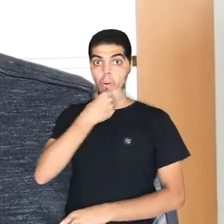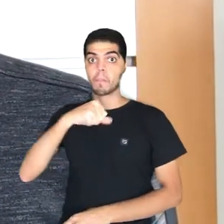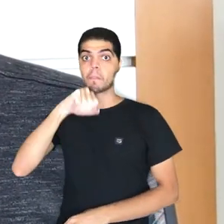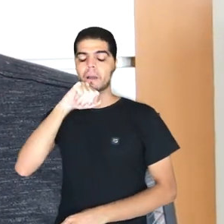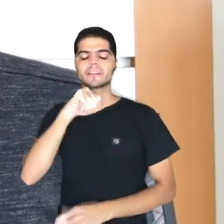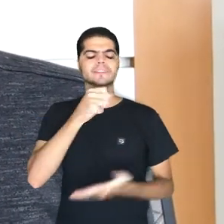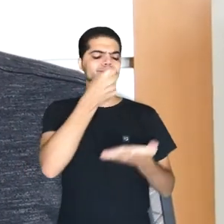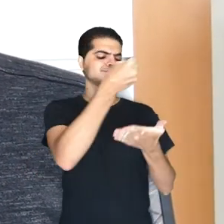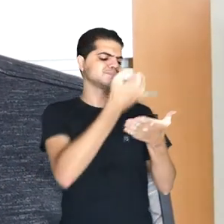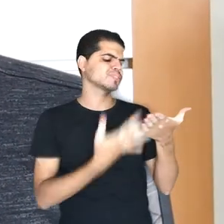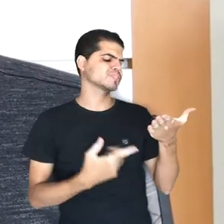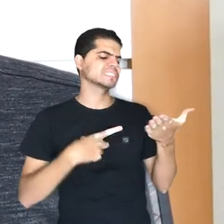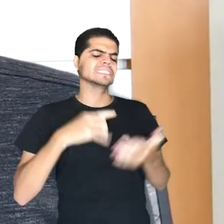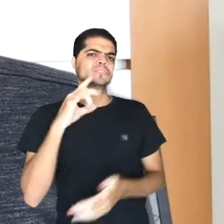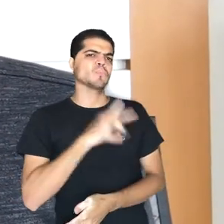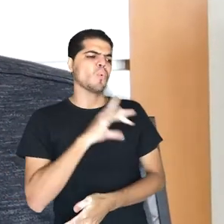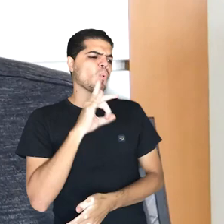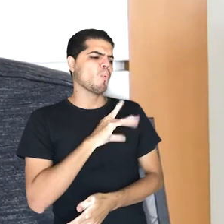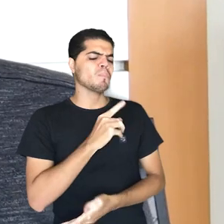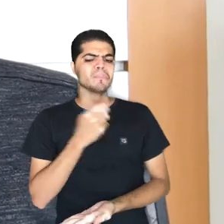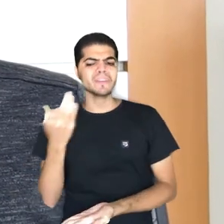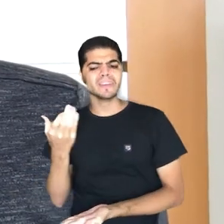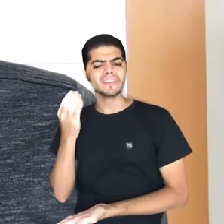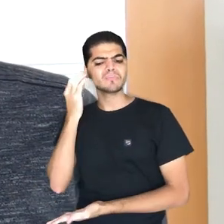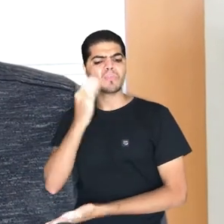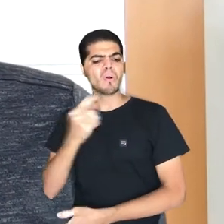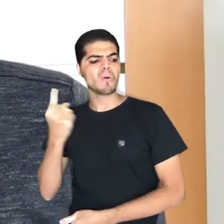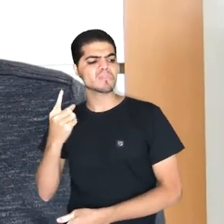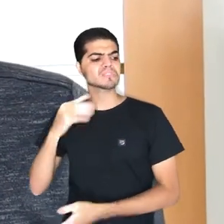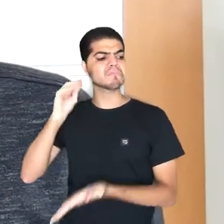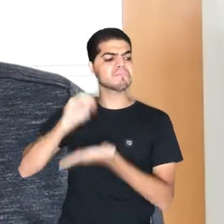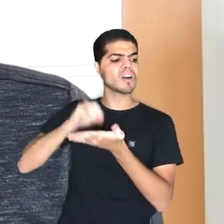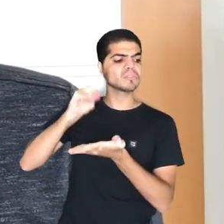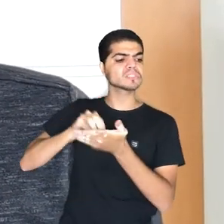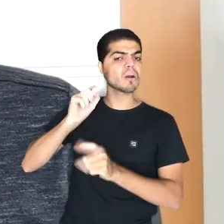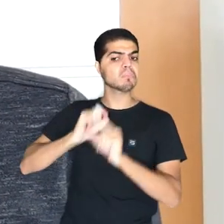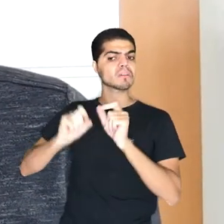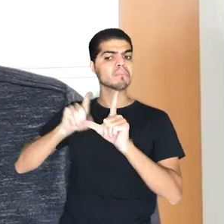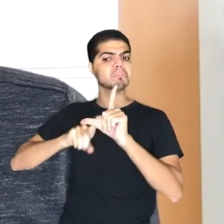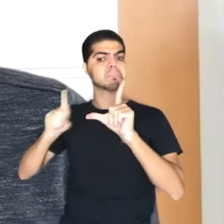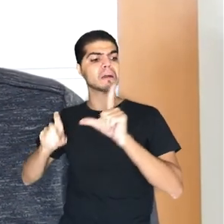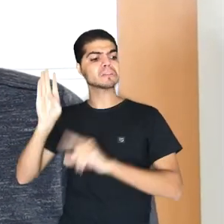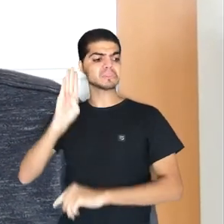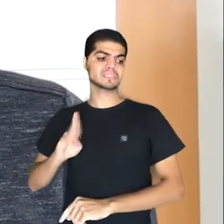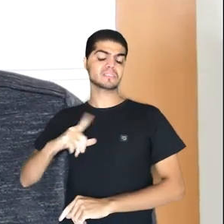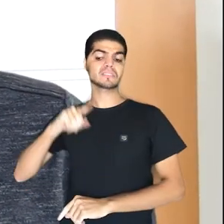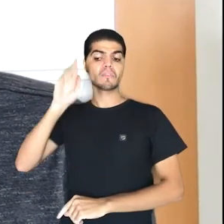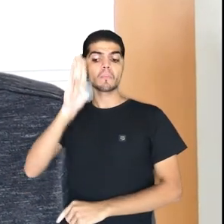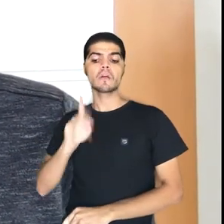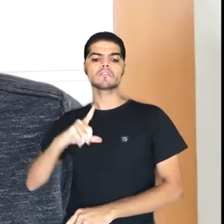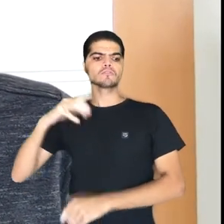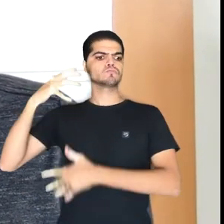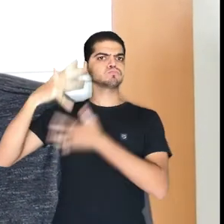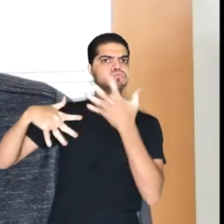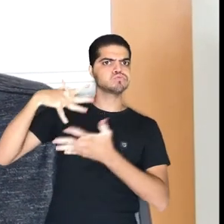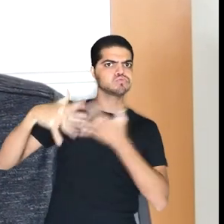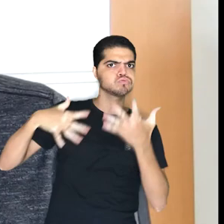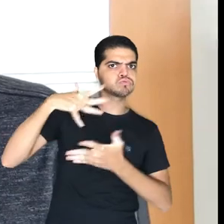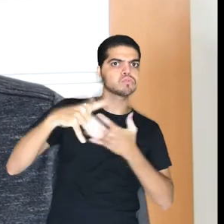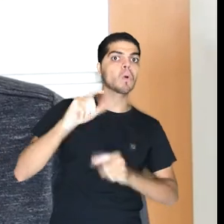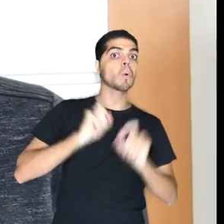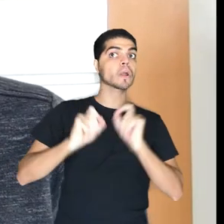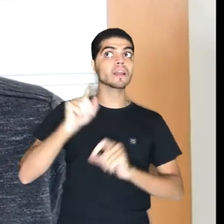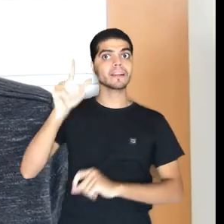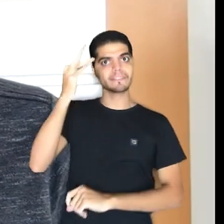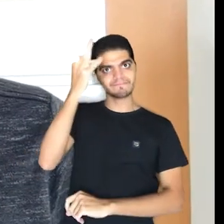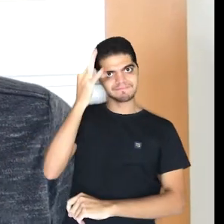um grande medo de que o Pedro não tivesse feito a independência e que o Brasil então fosse tomado por um processo revolucionário como o que